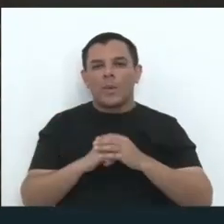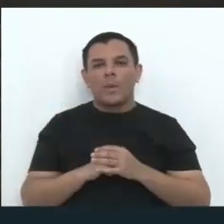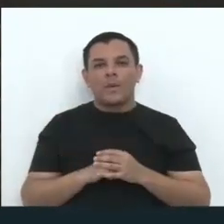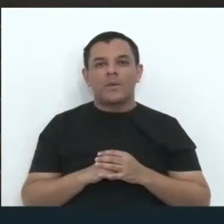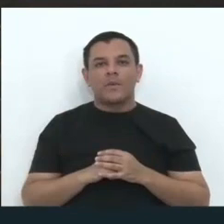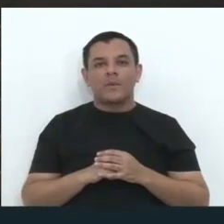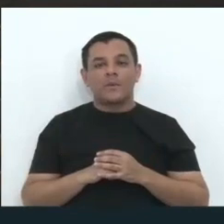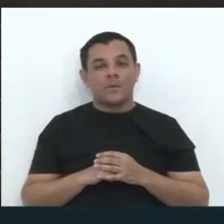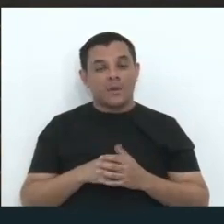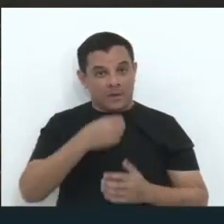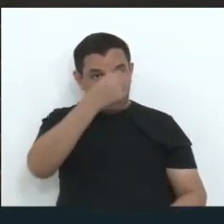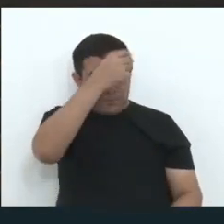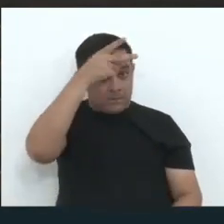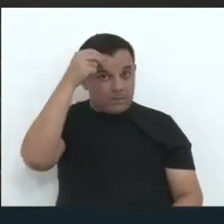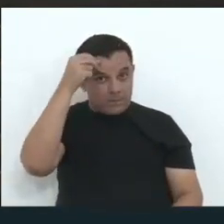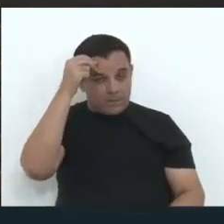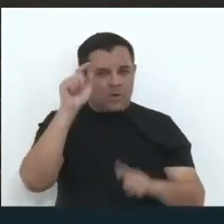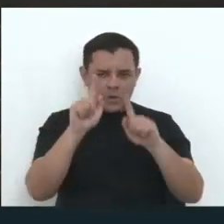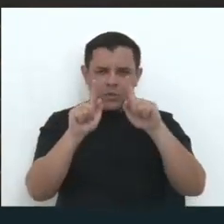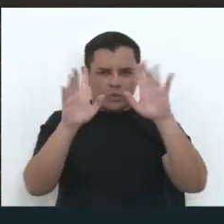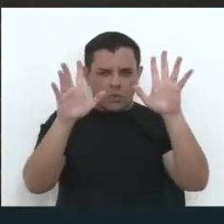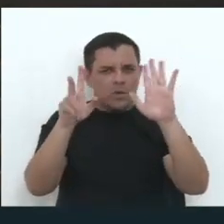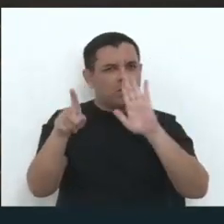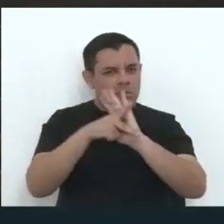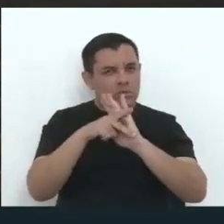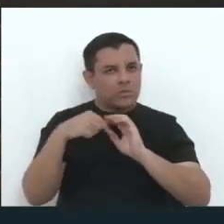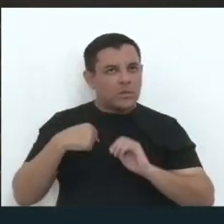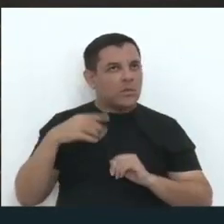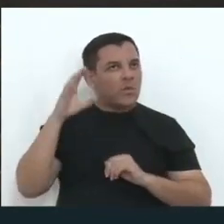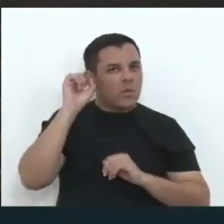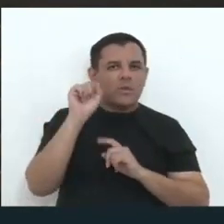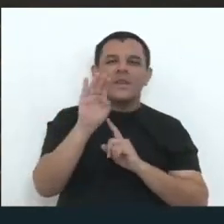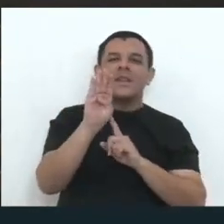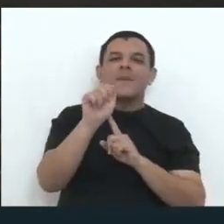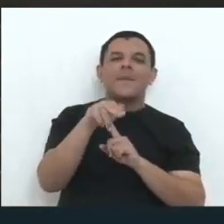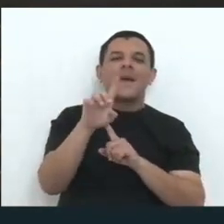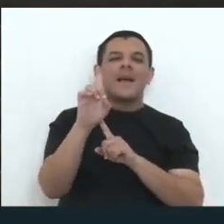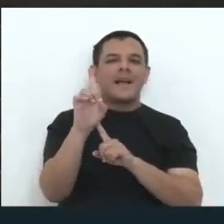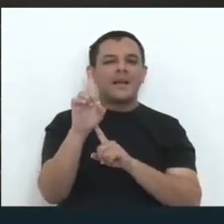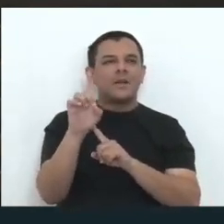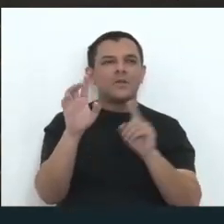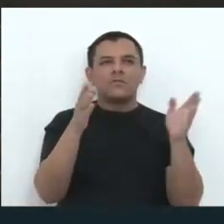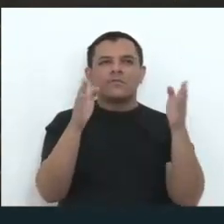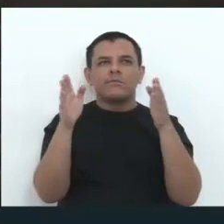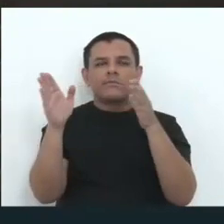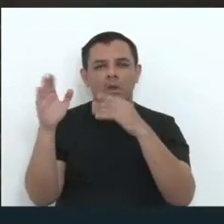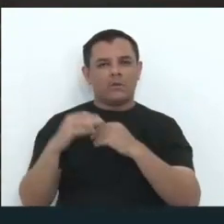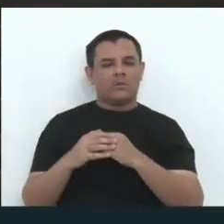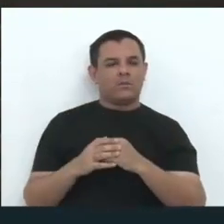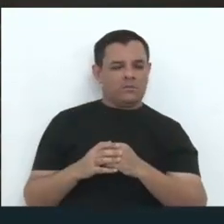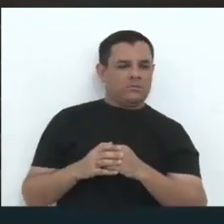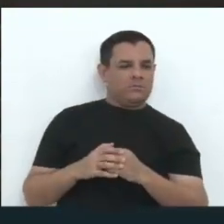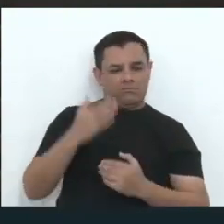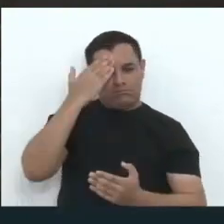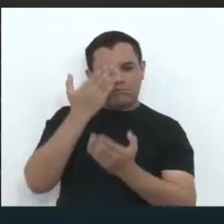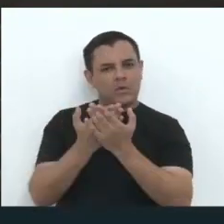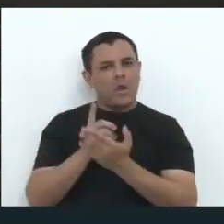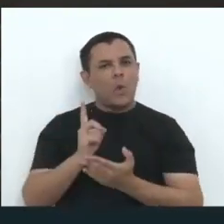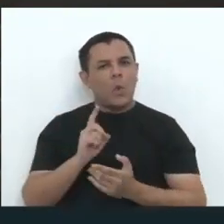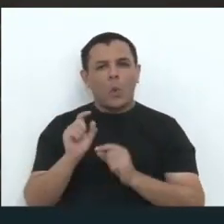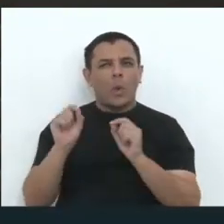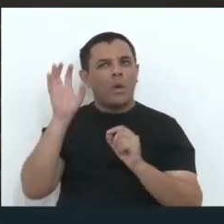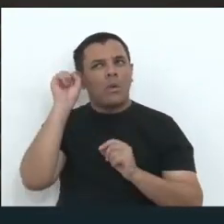da Prefeitura de Guarulhos. Eu ouvi no rádio, da Band News. Eu ouvi aquilo ali, eu não acreditei no que eu estava